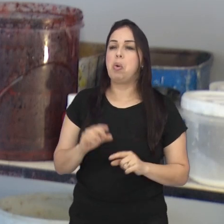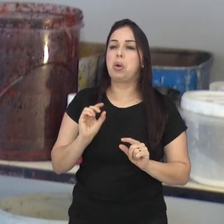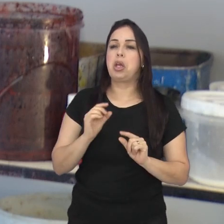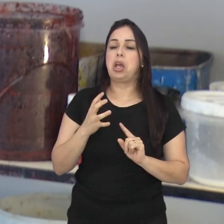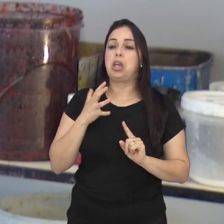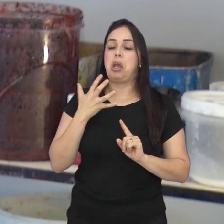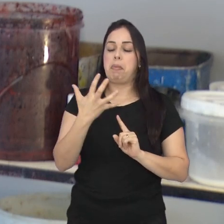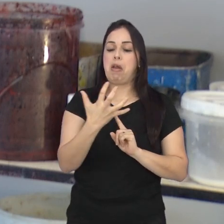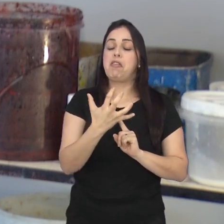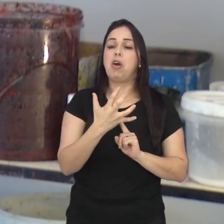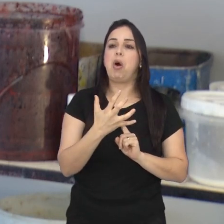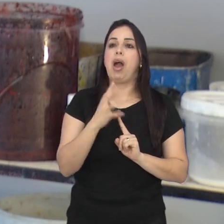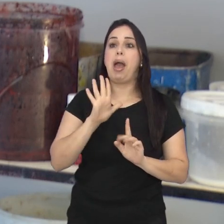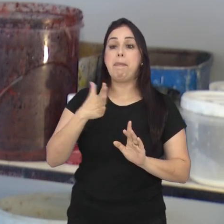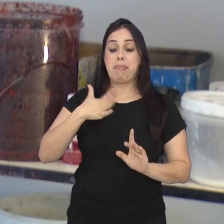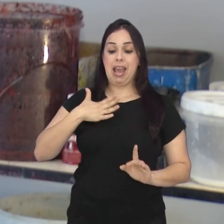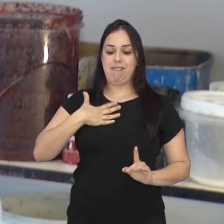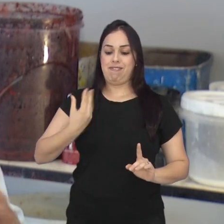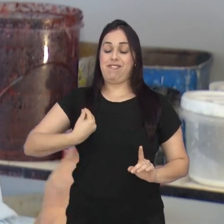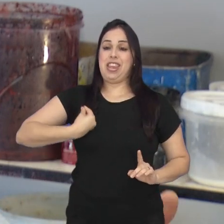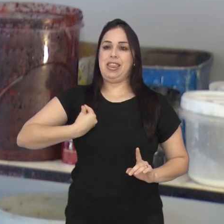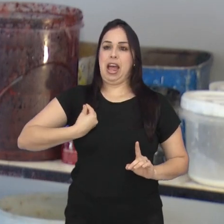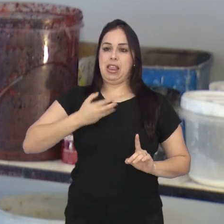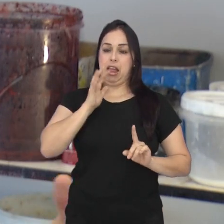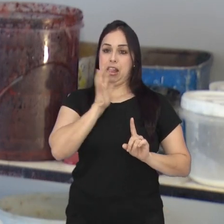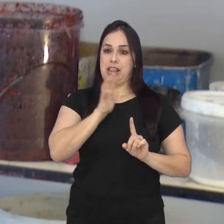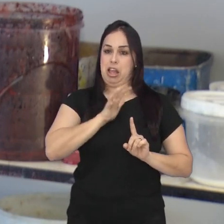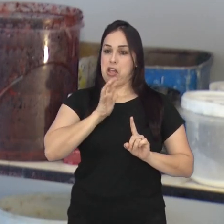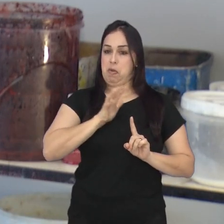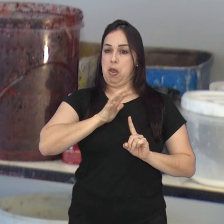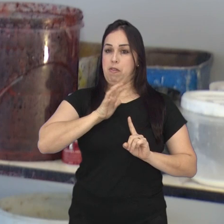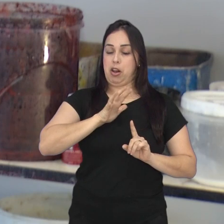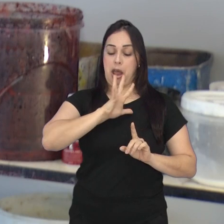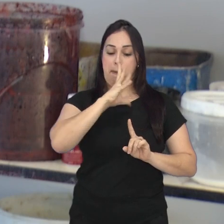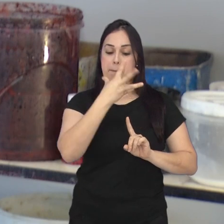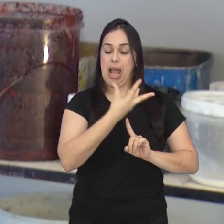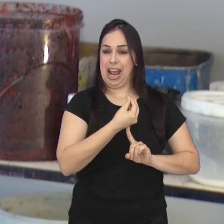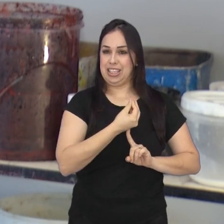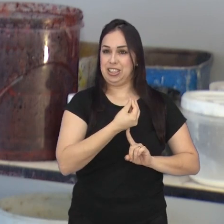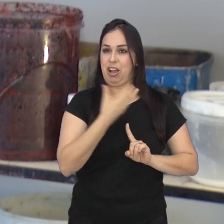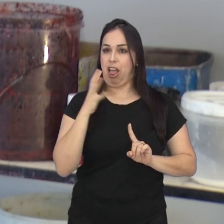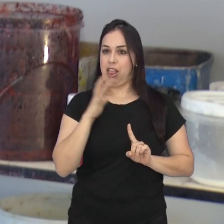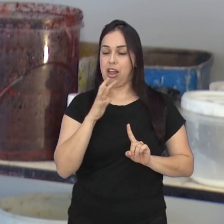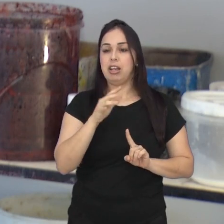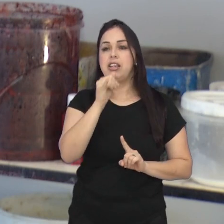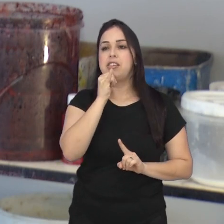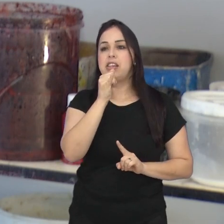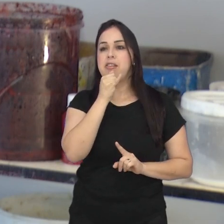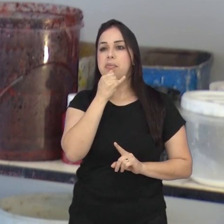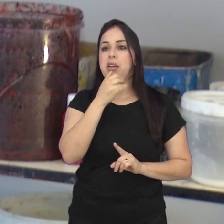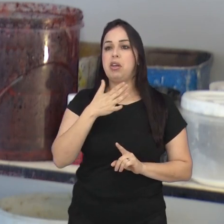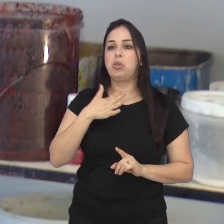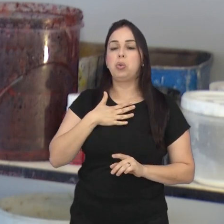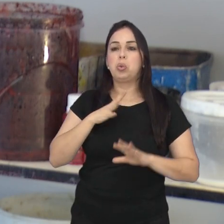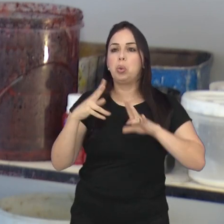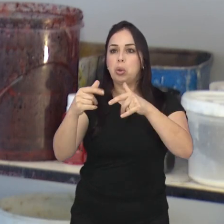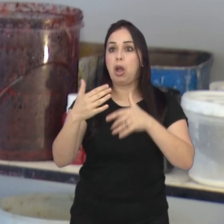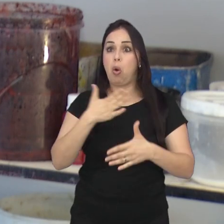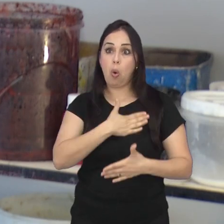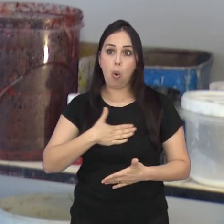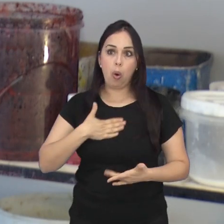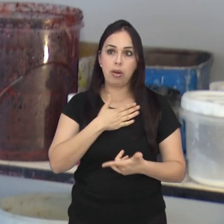de influência na minha pintura, é a minha vida do meu dia, né? As coisas que eu